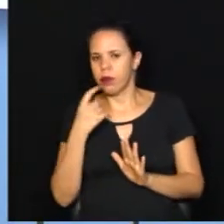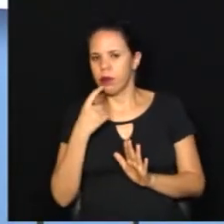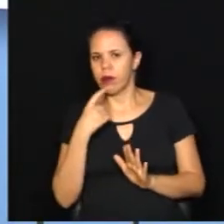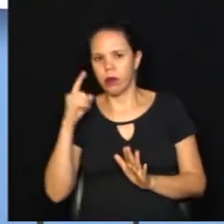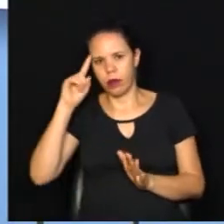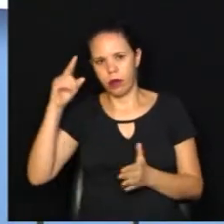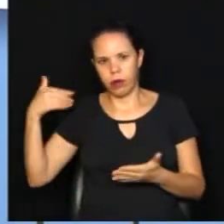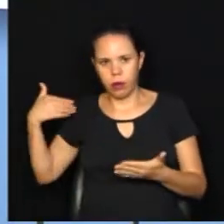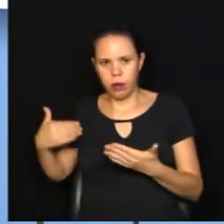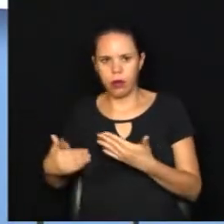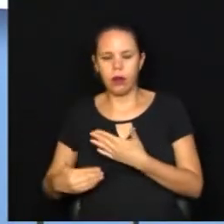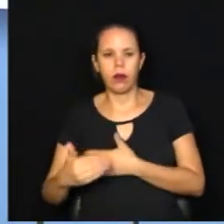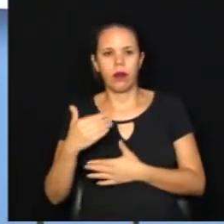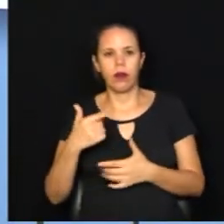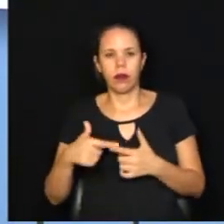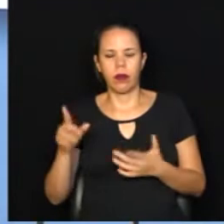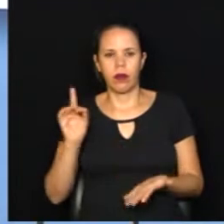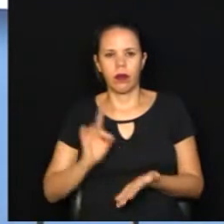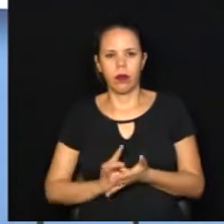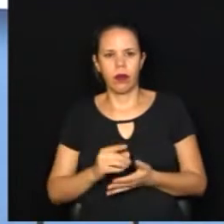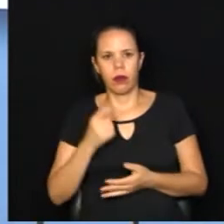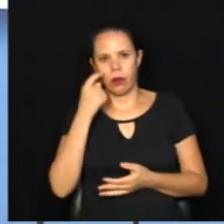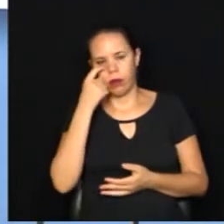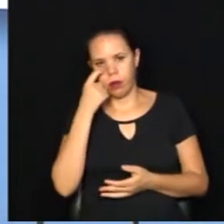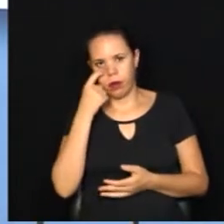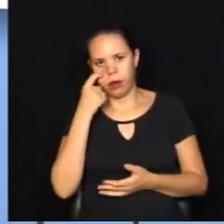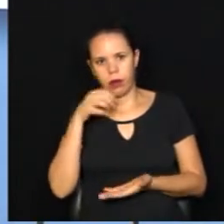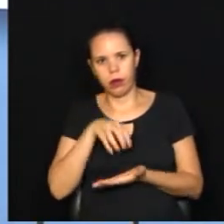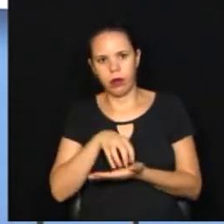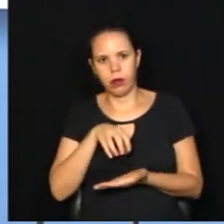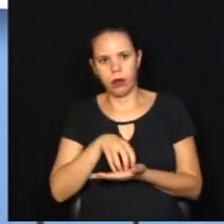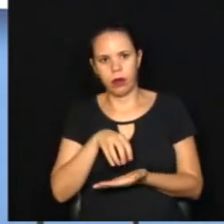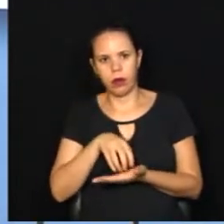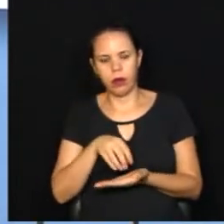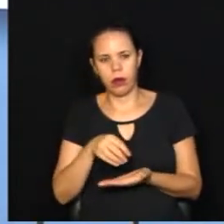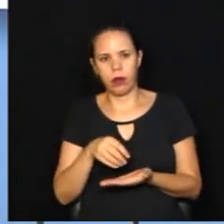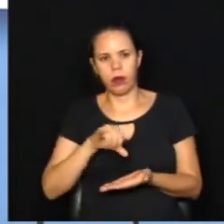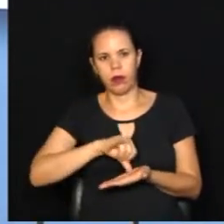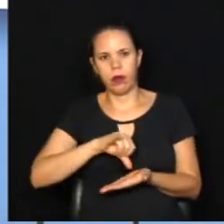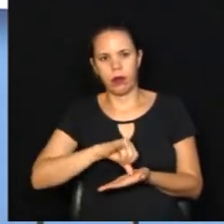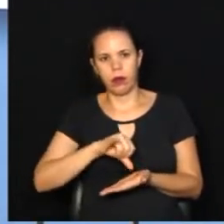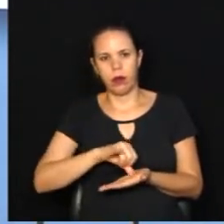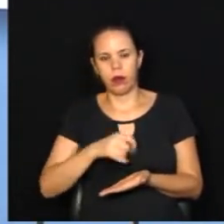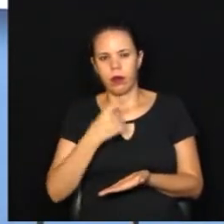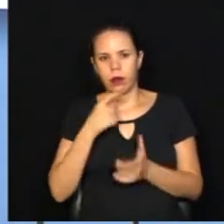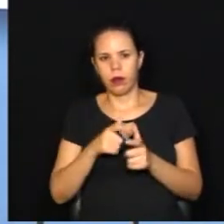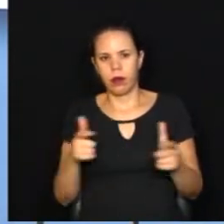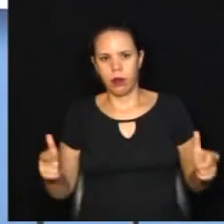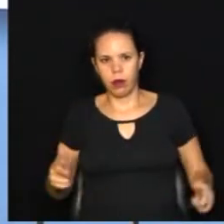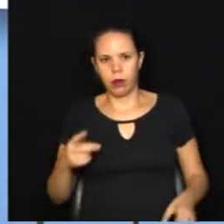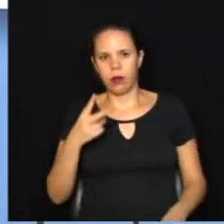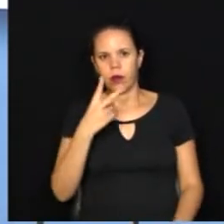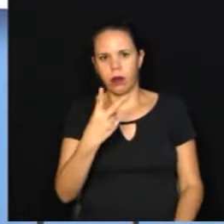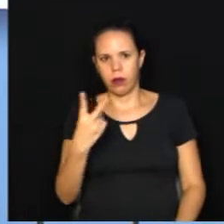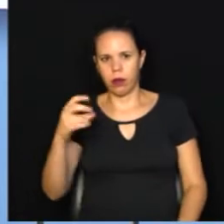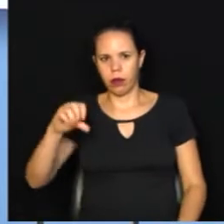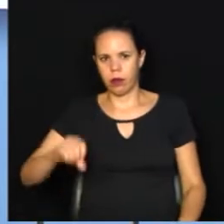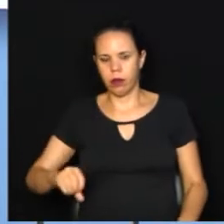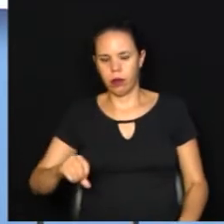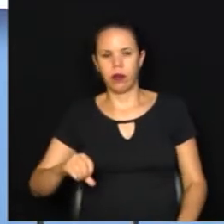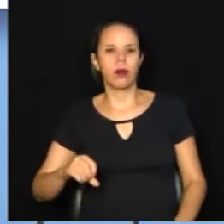da Vigilância Sanitária da Guarda Municipal estiveram nesses estabelecimentos e também no bairro para fazer